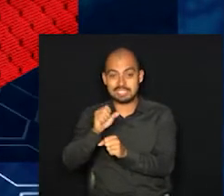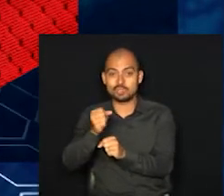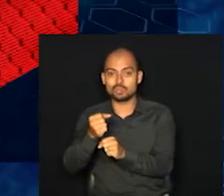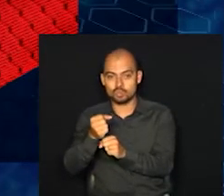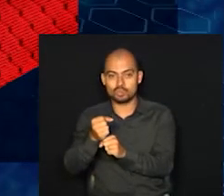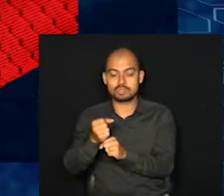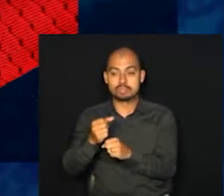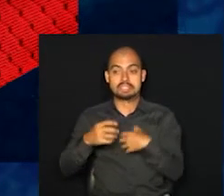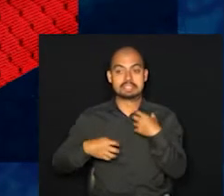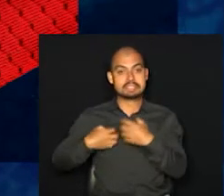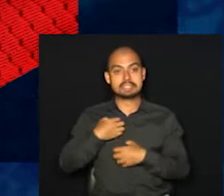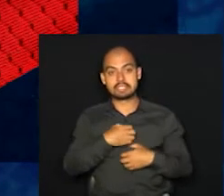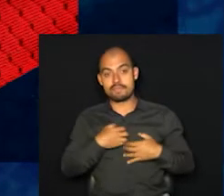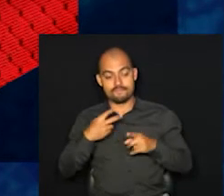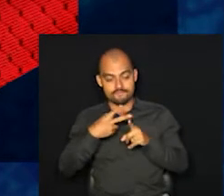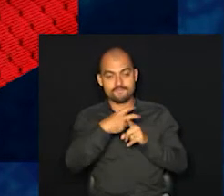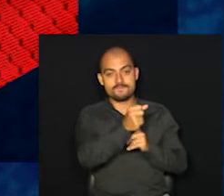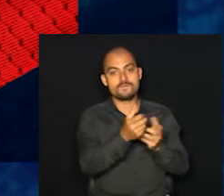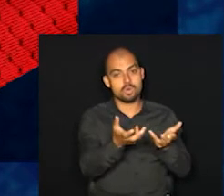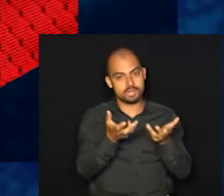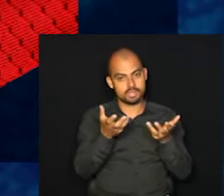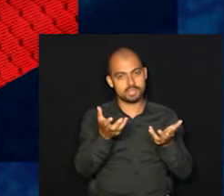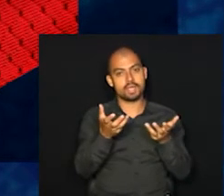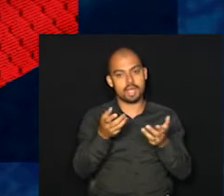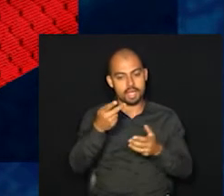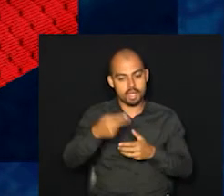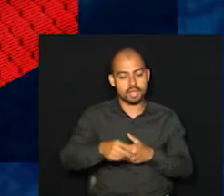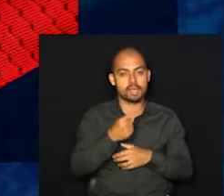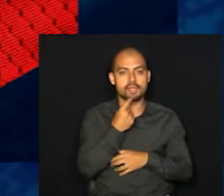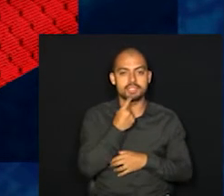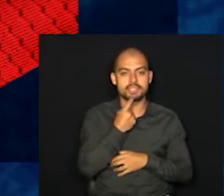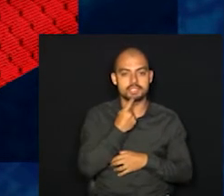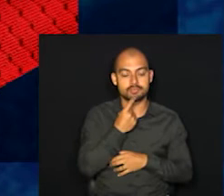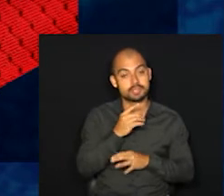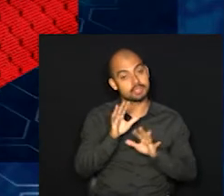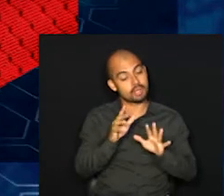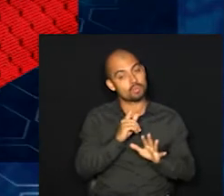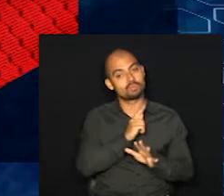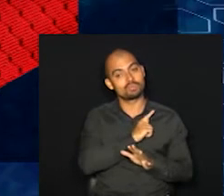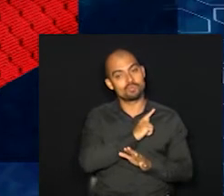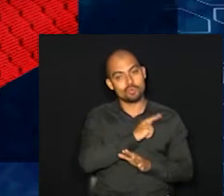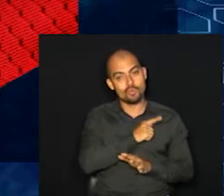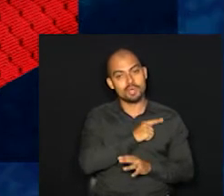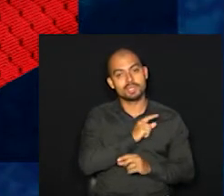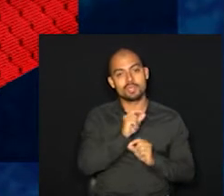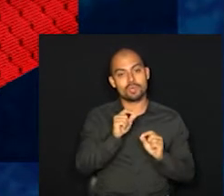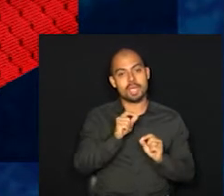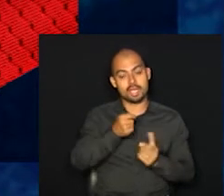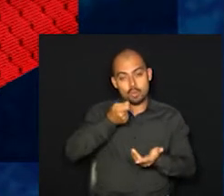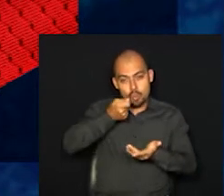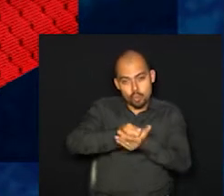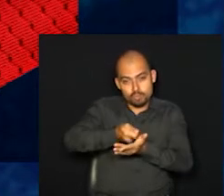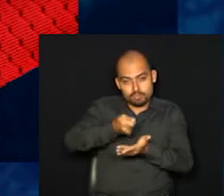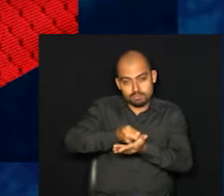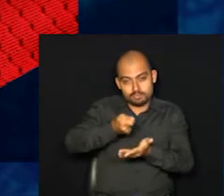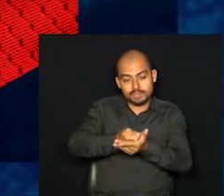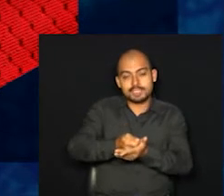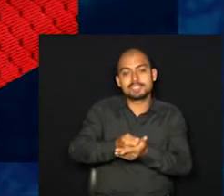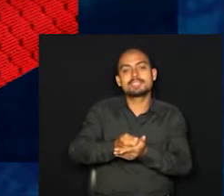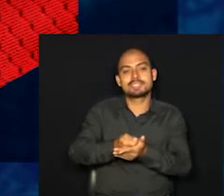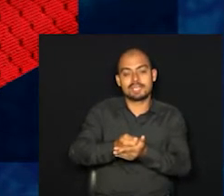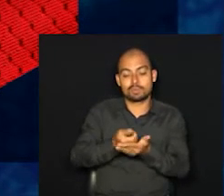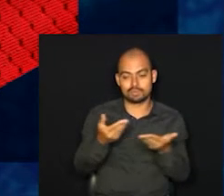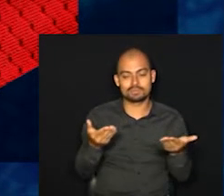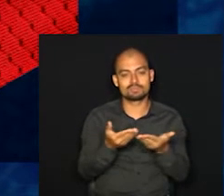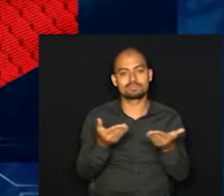vem desesperado aqui na cidade de Campinas. Então o Bugre tem uma certa obrigação na partida